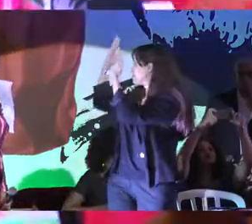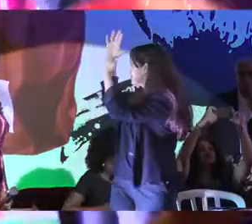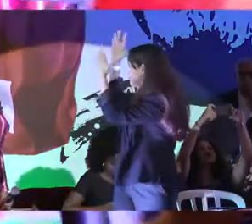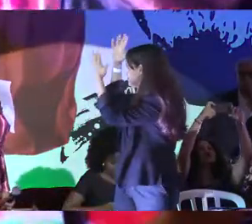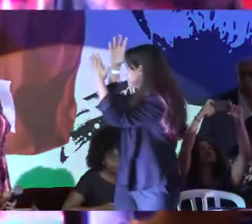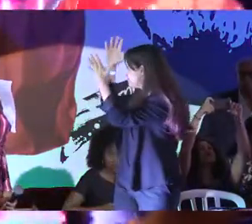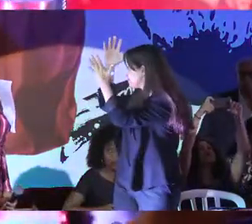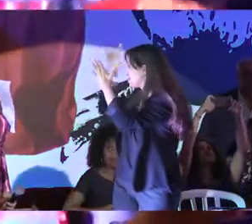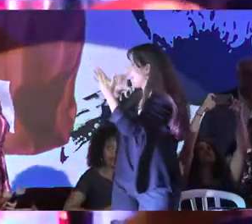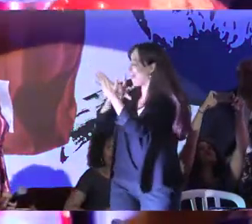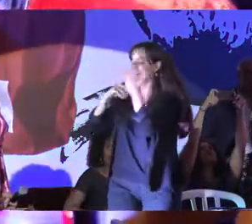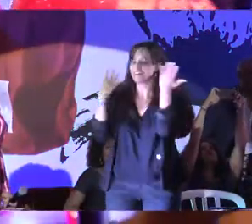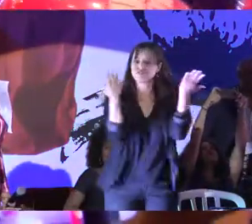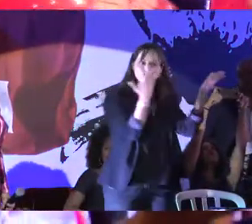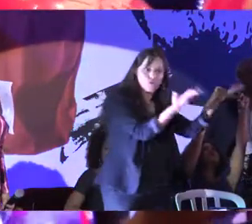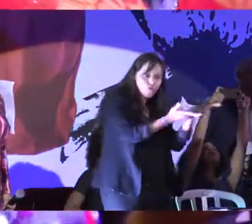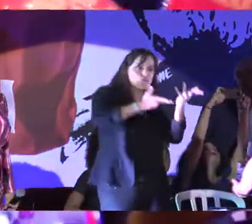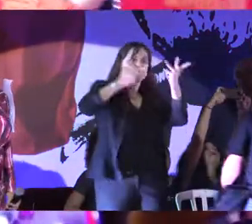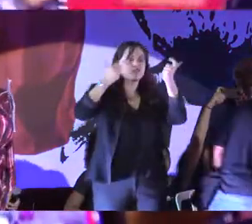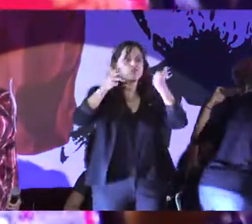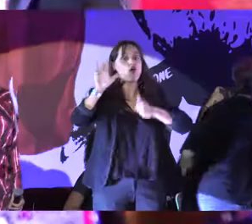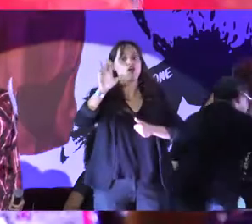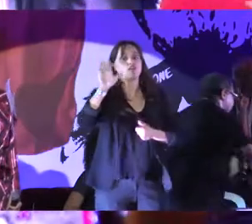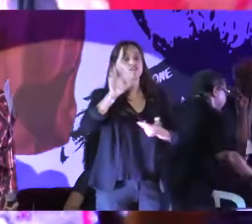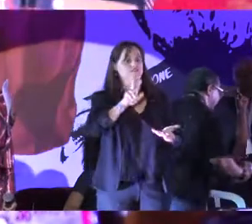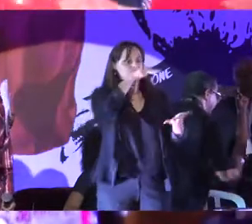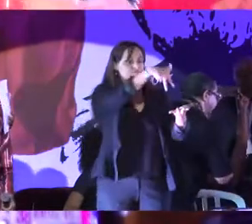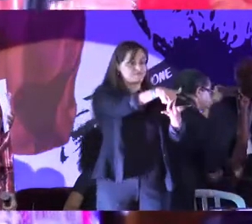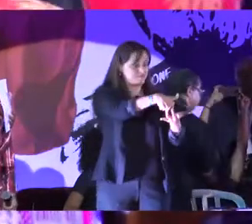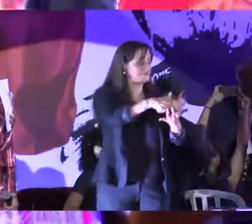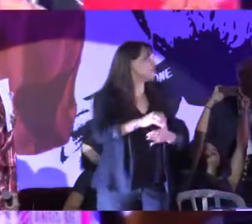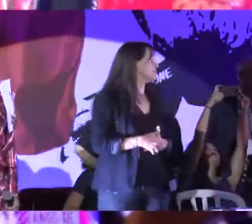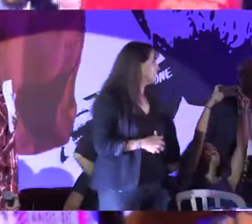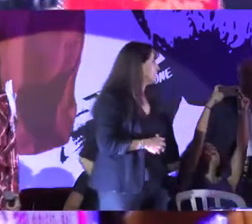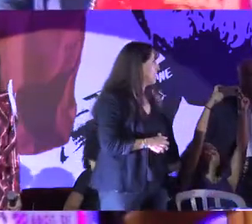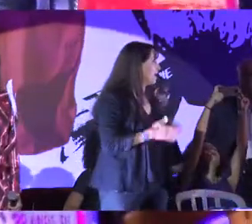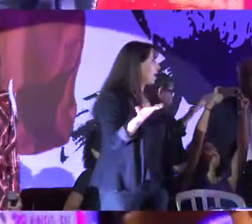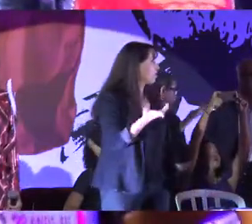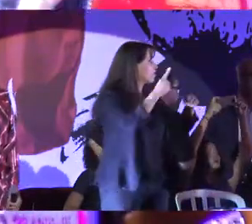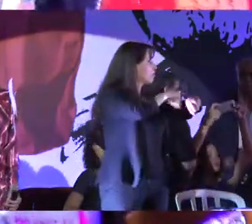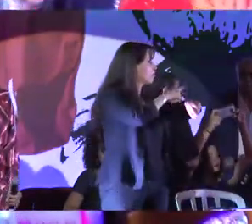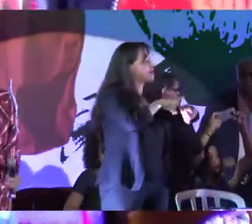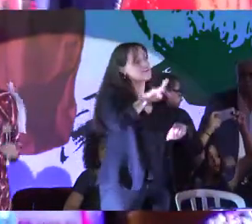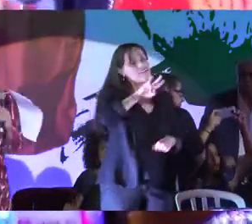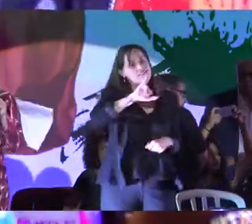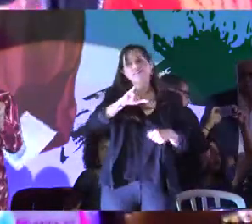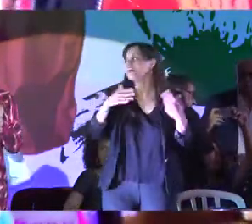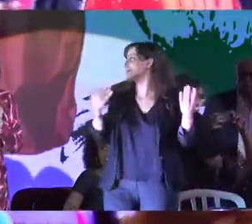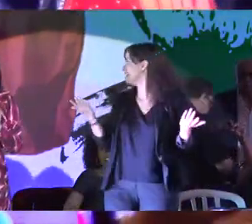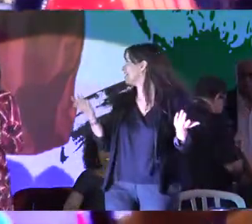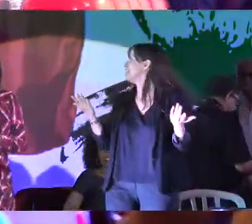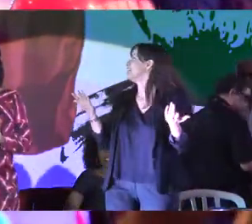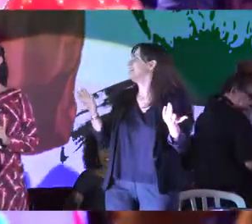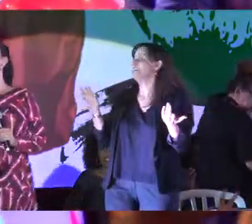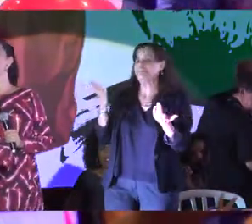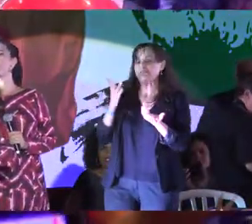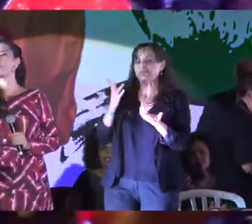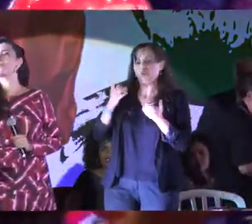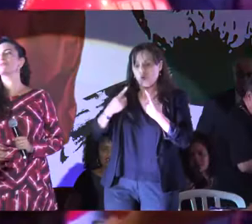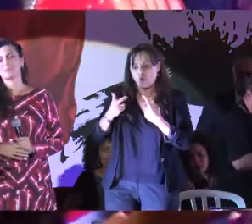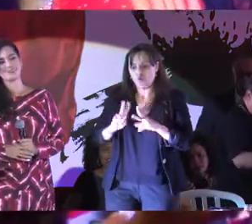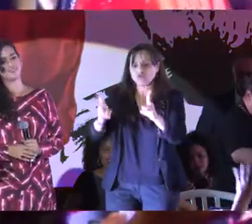nosso presidente Lula nesse momento e que vai dar outras contribuições aqui durante o nosso ato